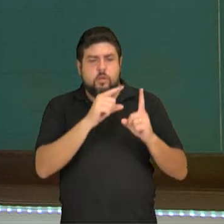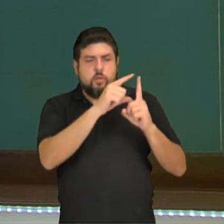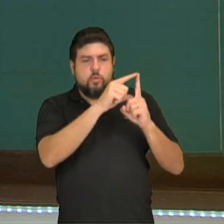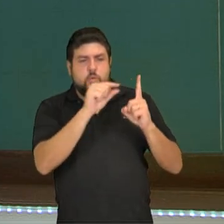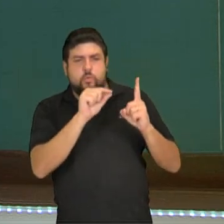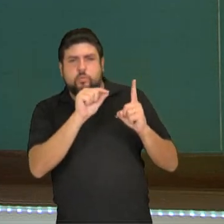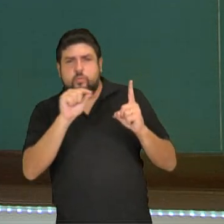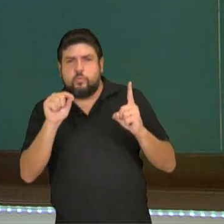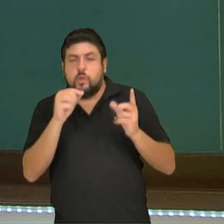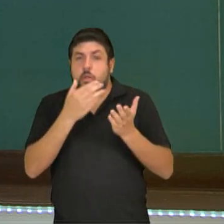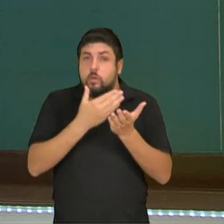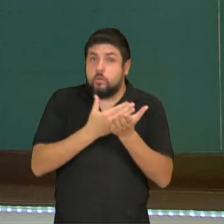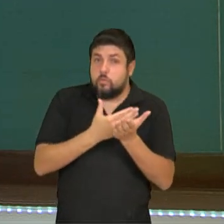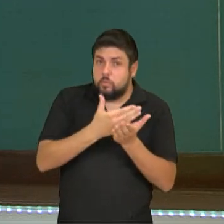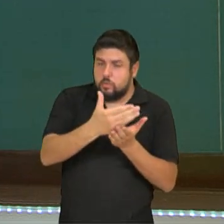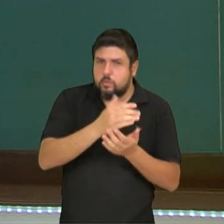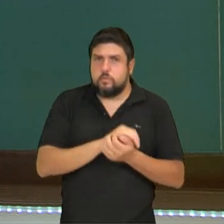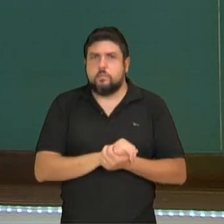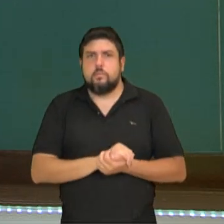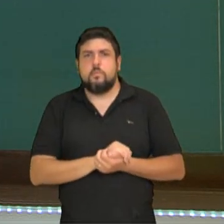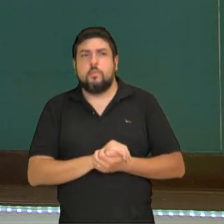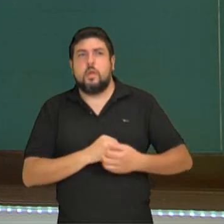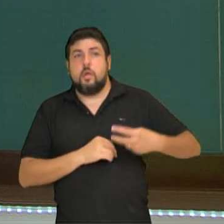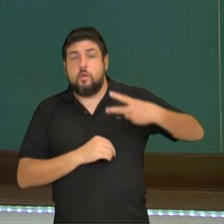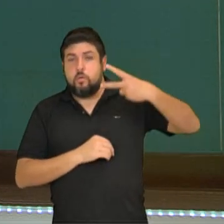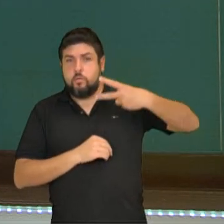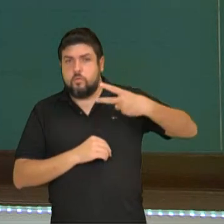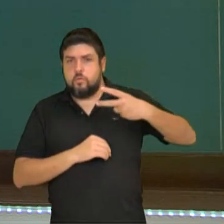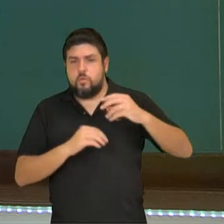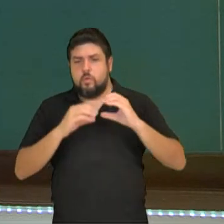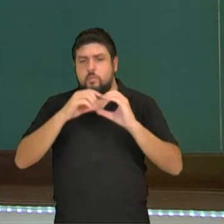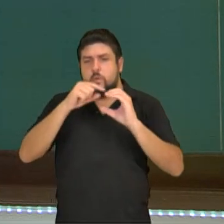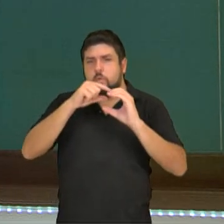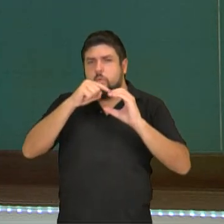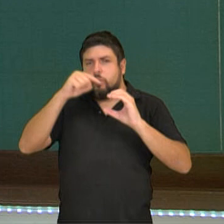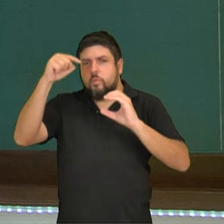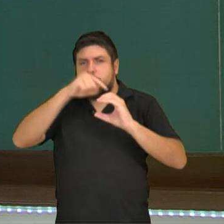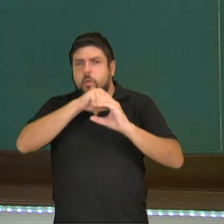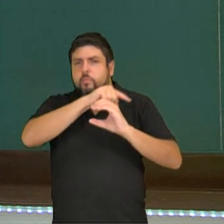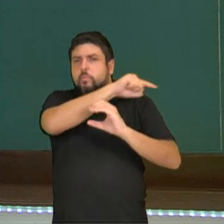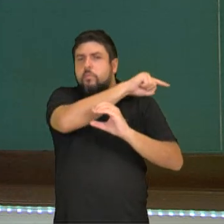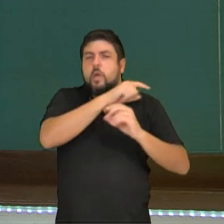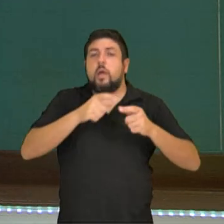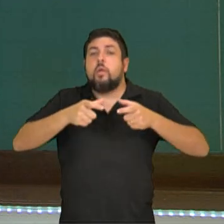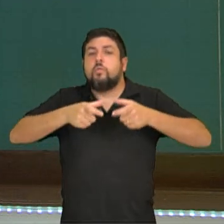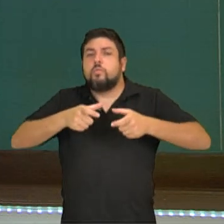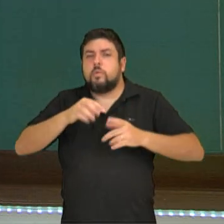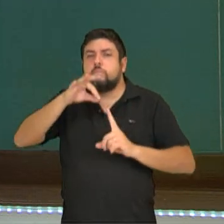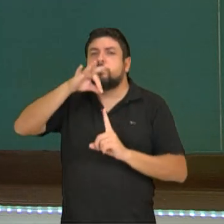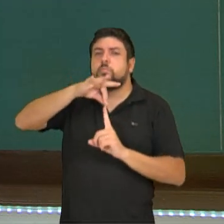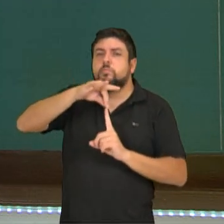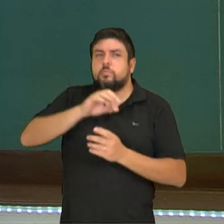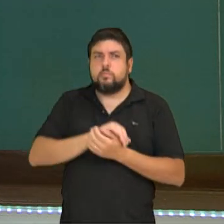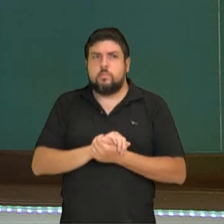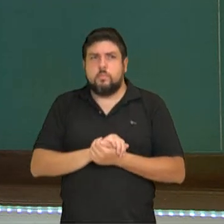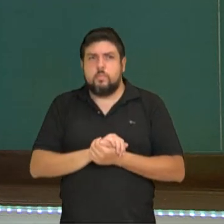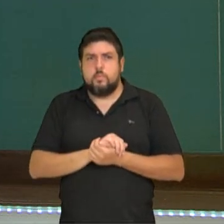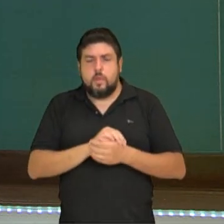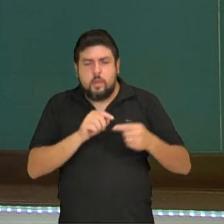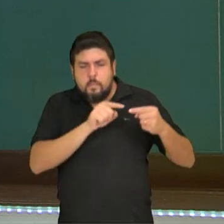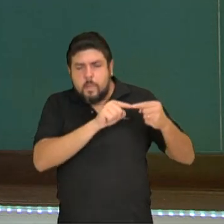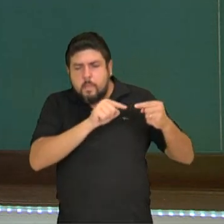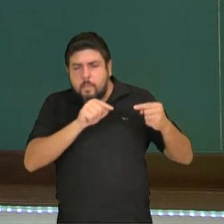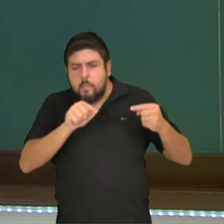é onde vai iniciar a prova, né? O ponto de controle, que é onde você tem que passar, a linha balizada, final de pista, que é